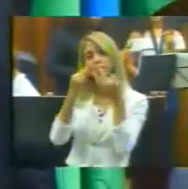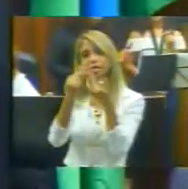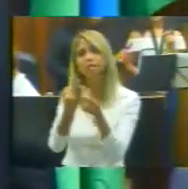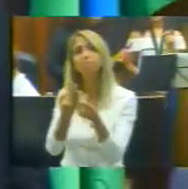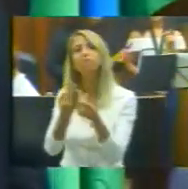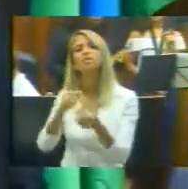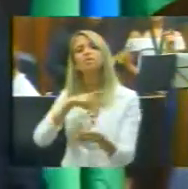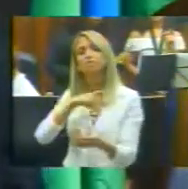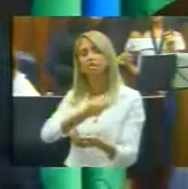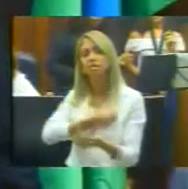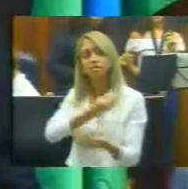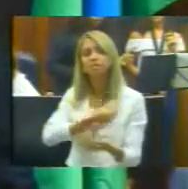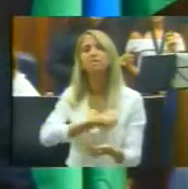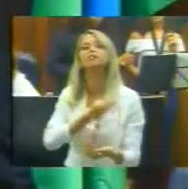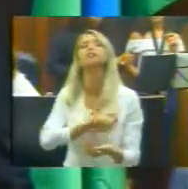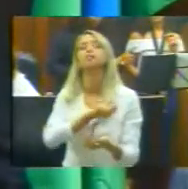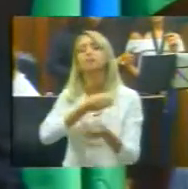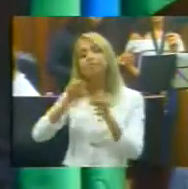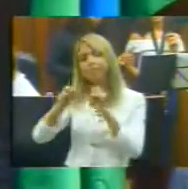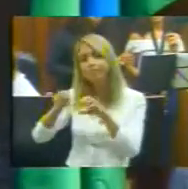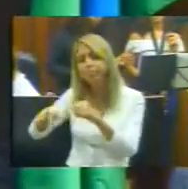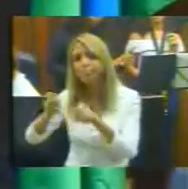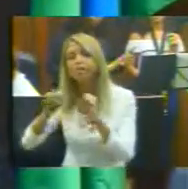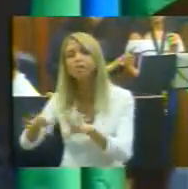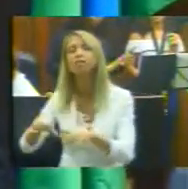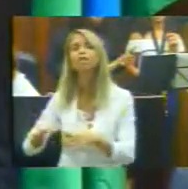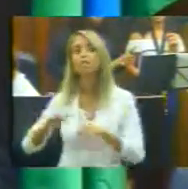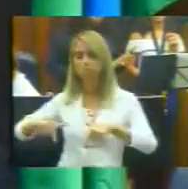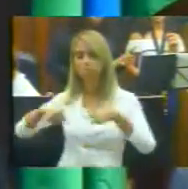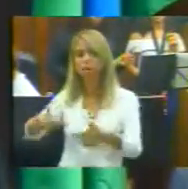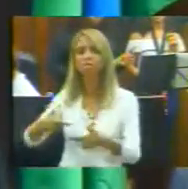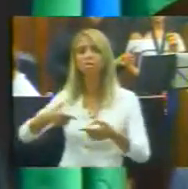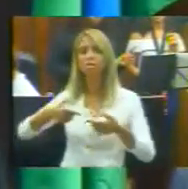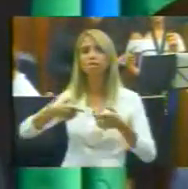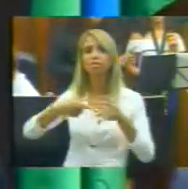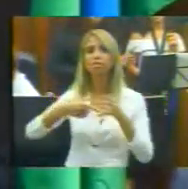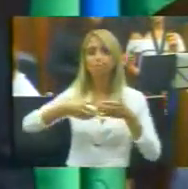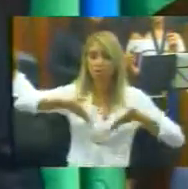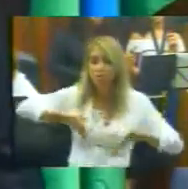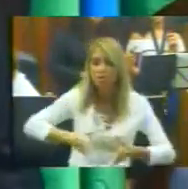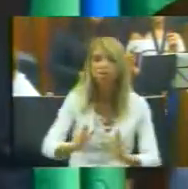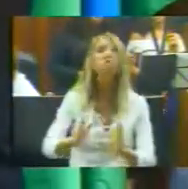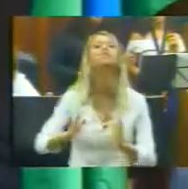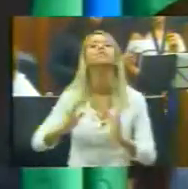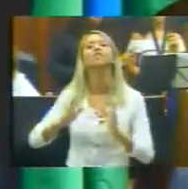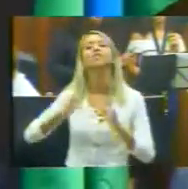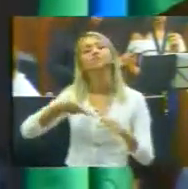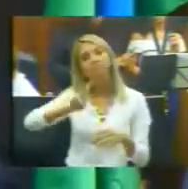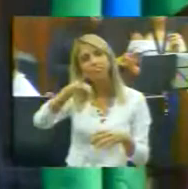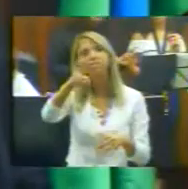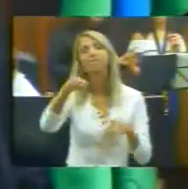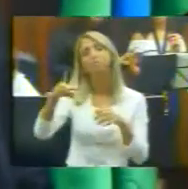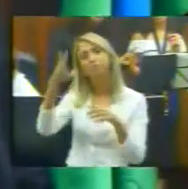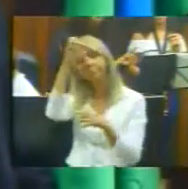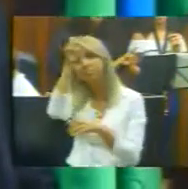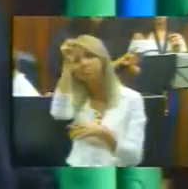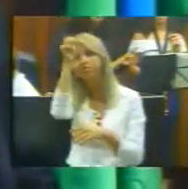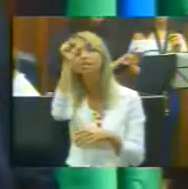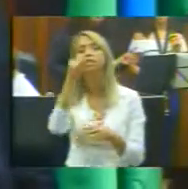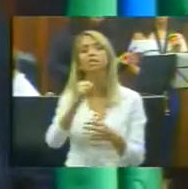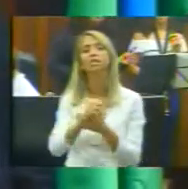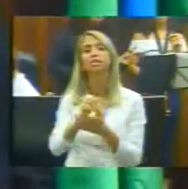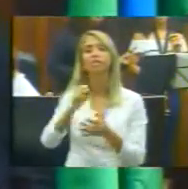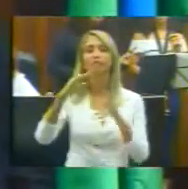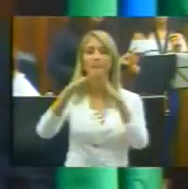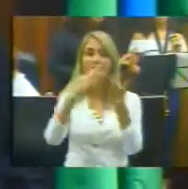viveram a maior parte de suas vidas educando, formando, nasceu ali a militância política, familiar. Né? Então, o